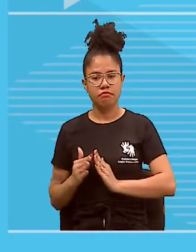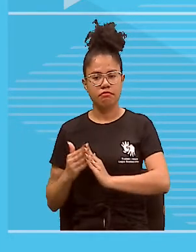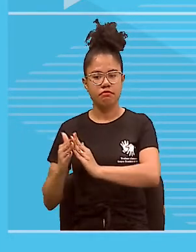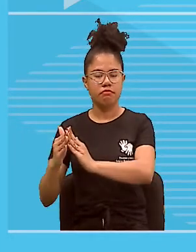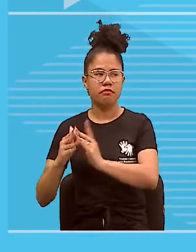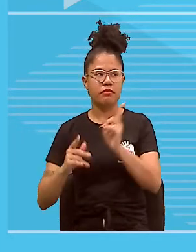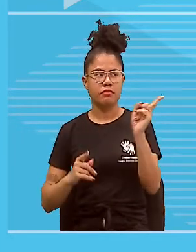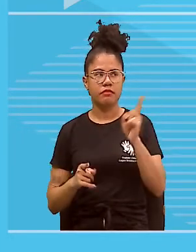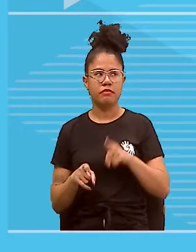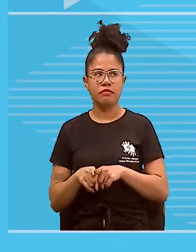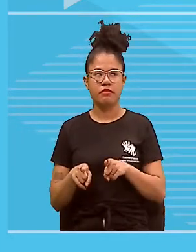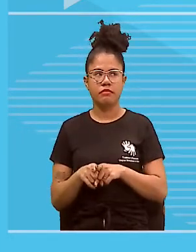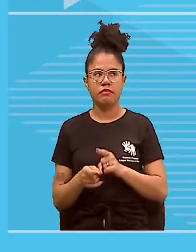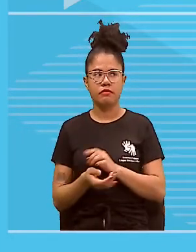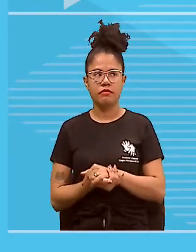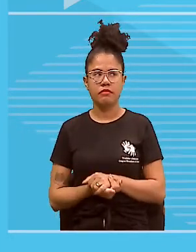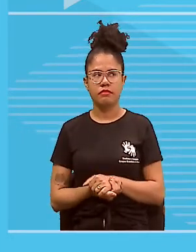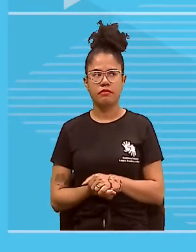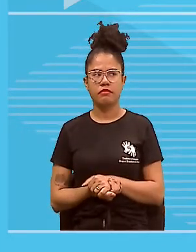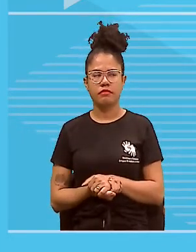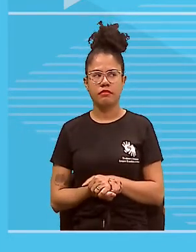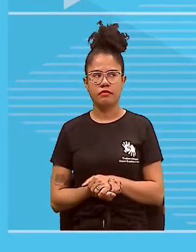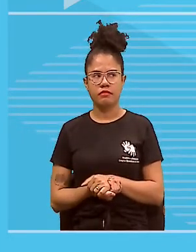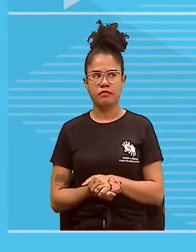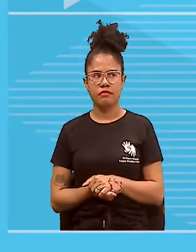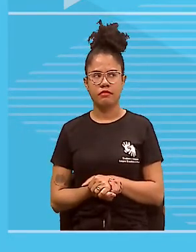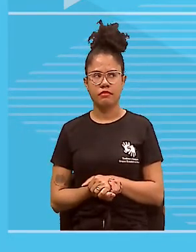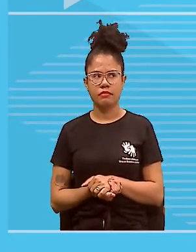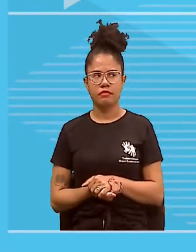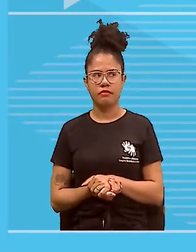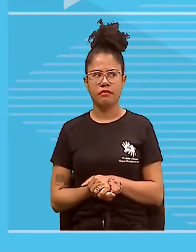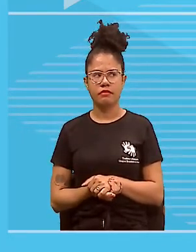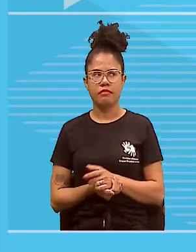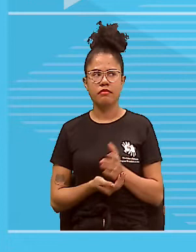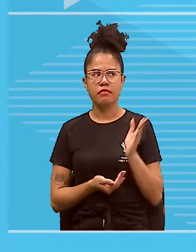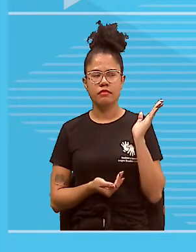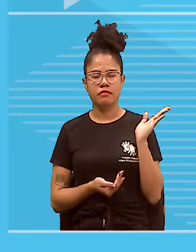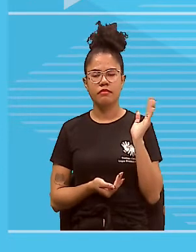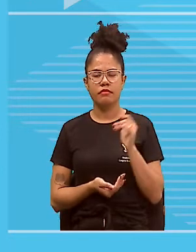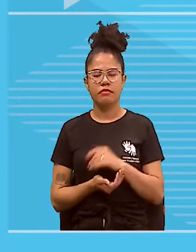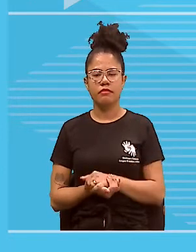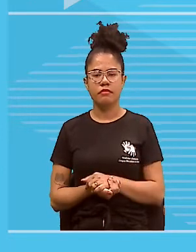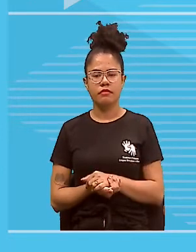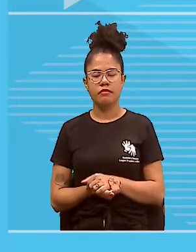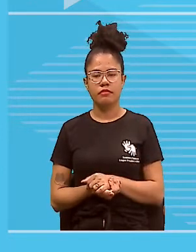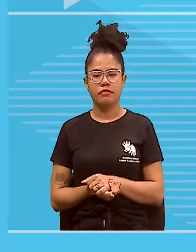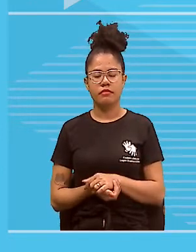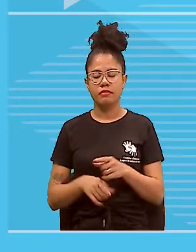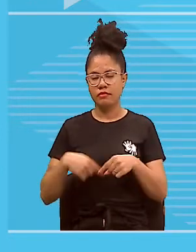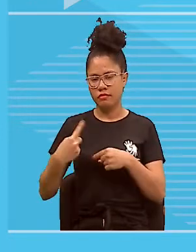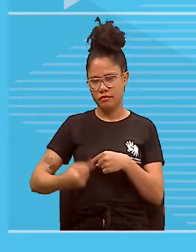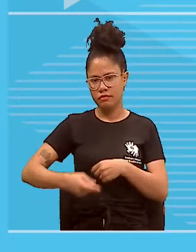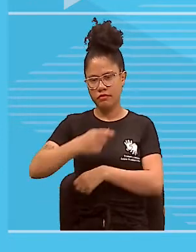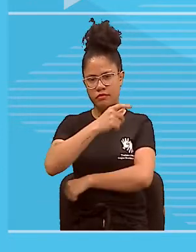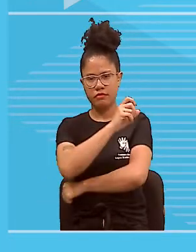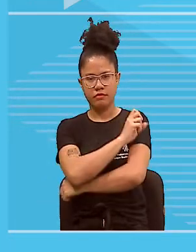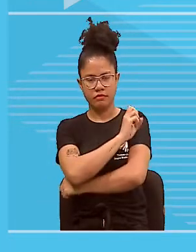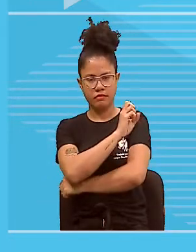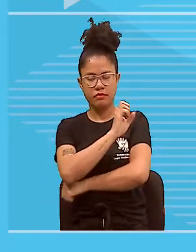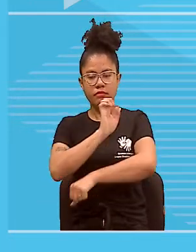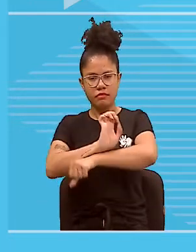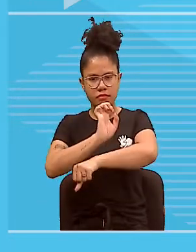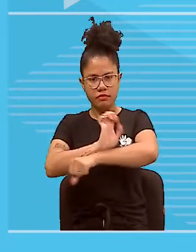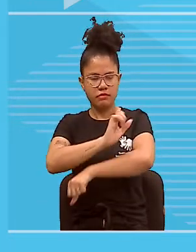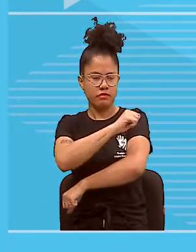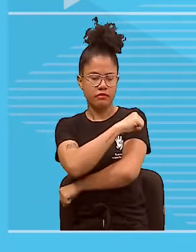telefonia ônibus linhas de ônibus ônibus urbanos daqui a pouco no rio em São Paulo O